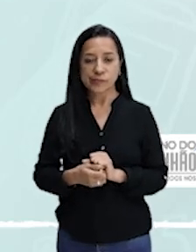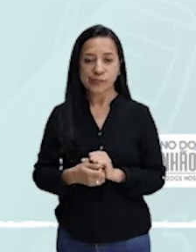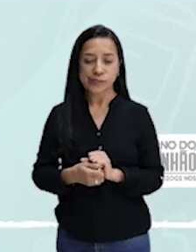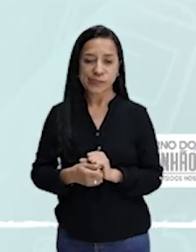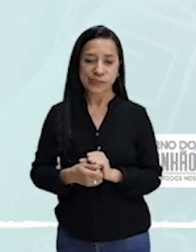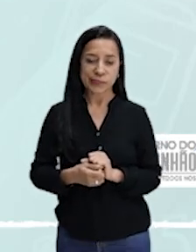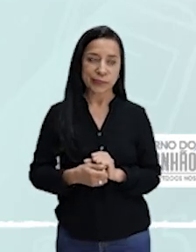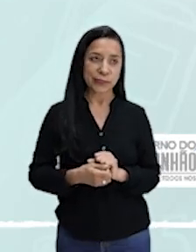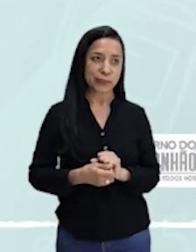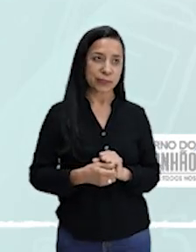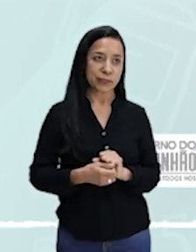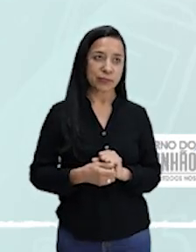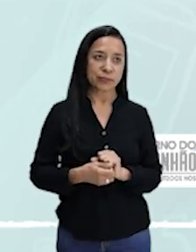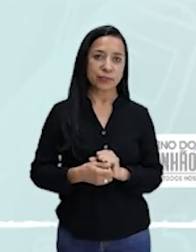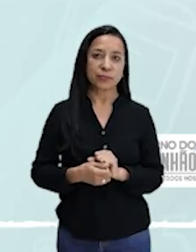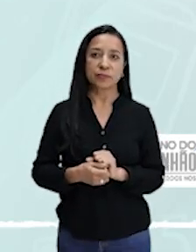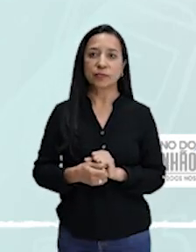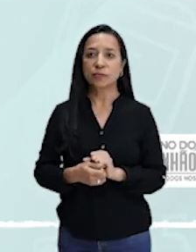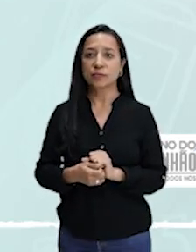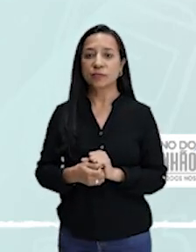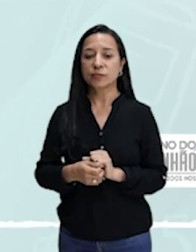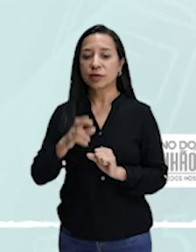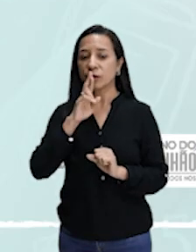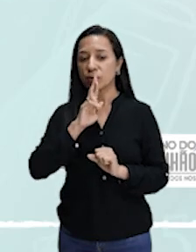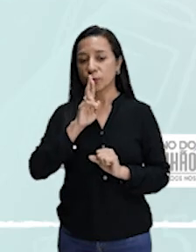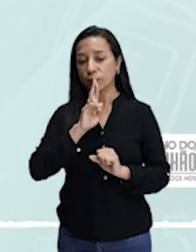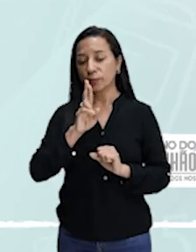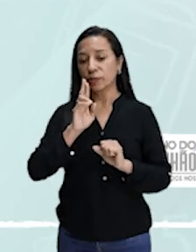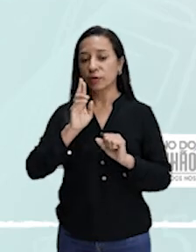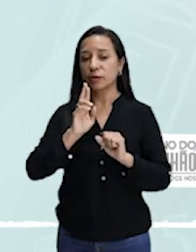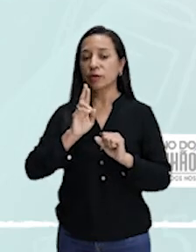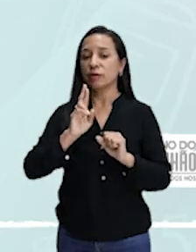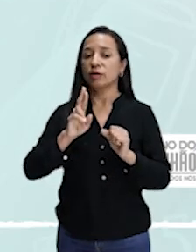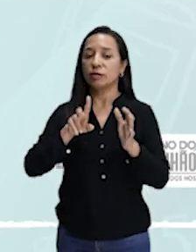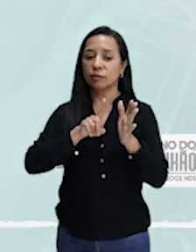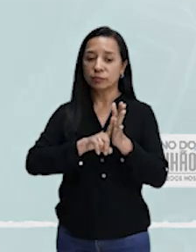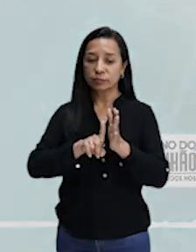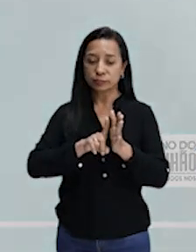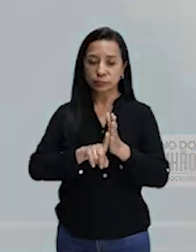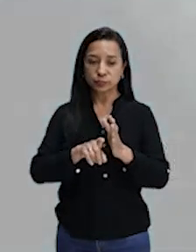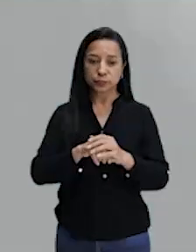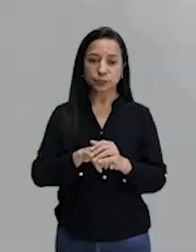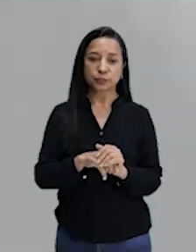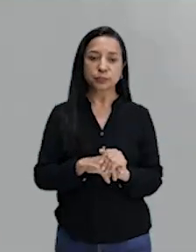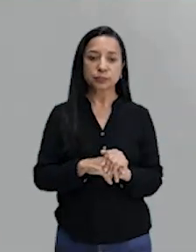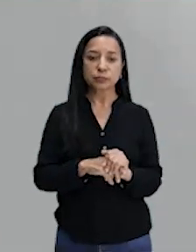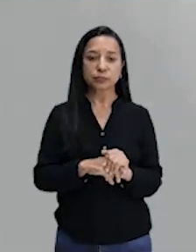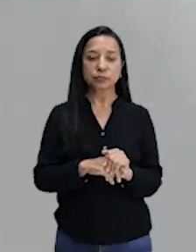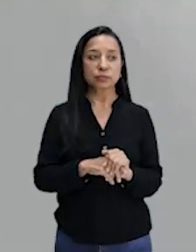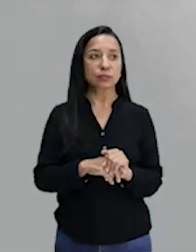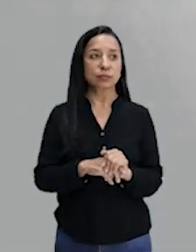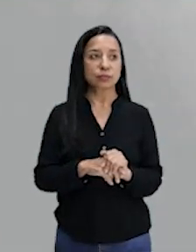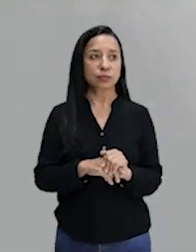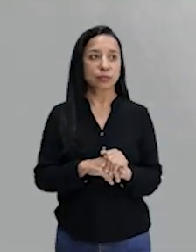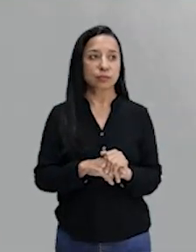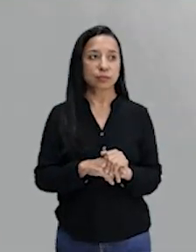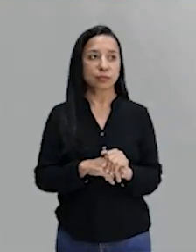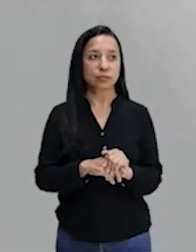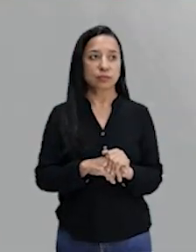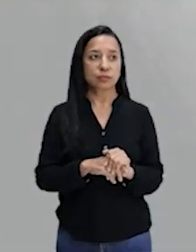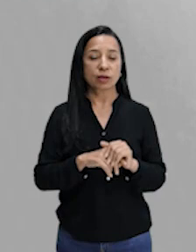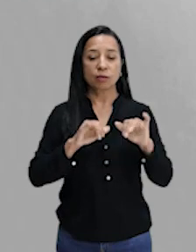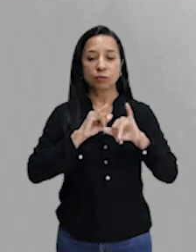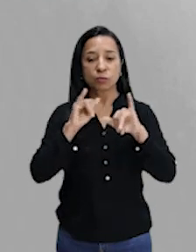Ok então vamos responder à questão né então vamos colocar aqui os dados da questão